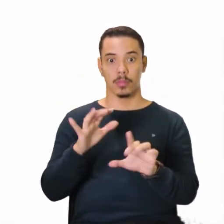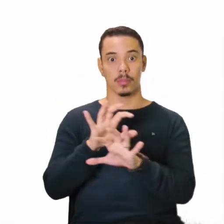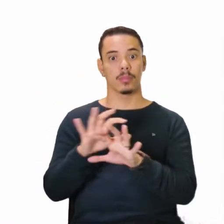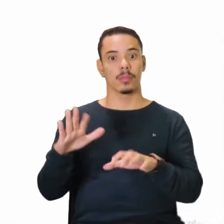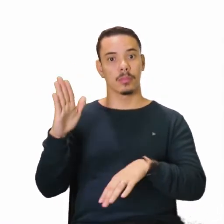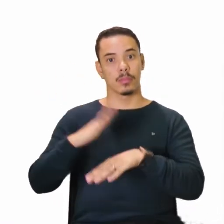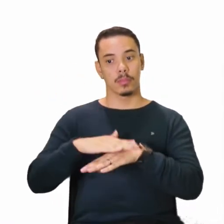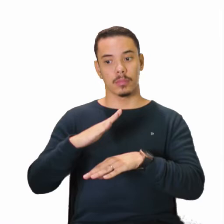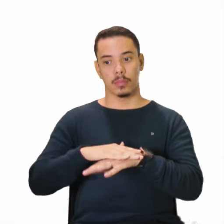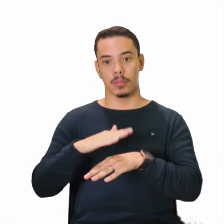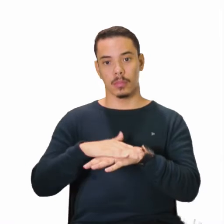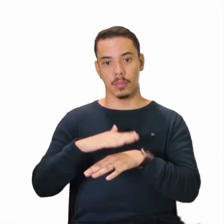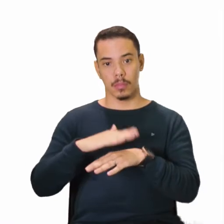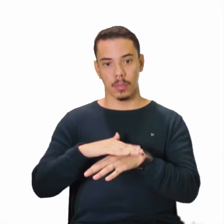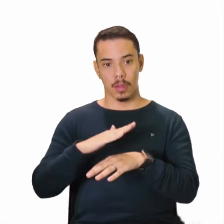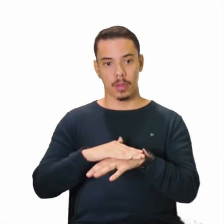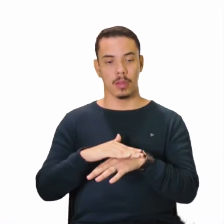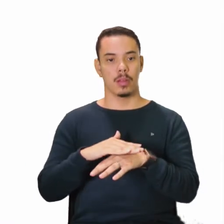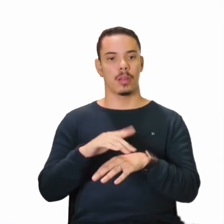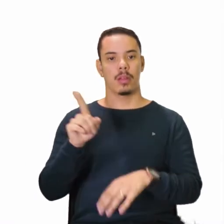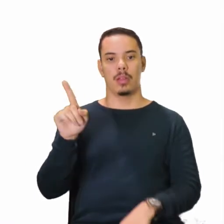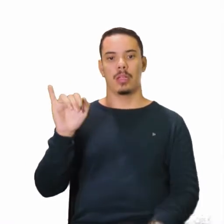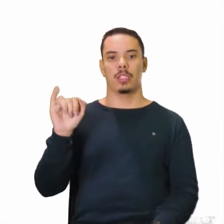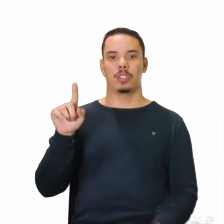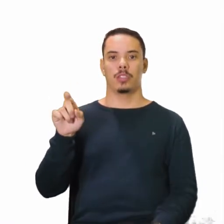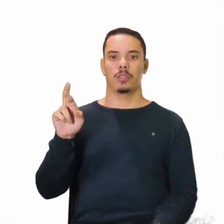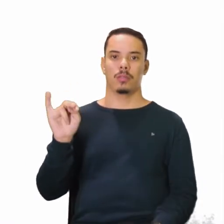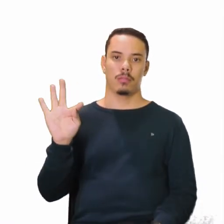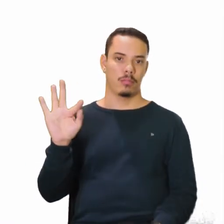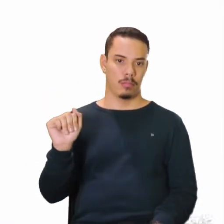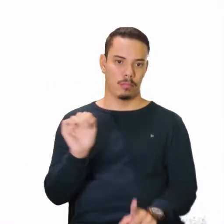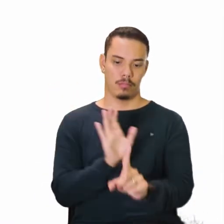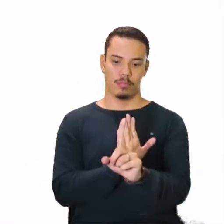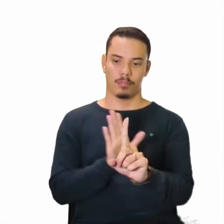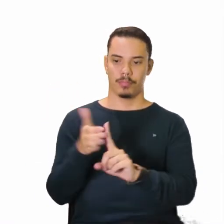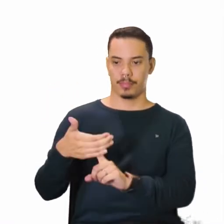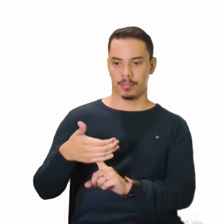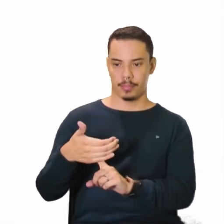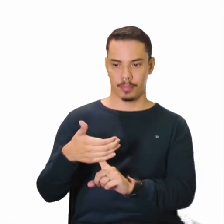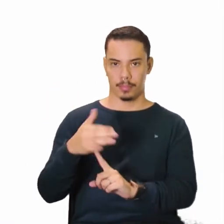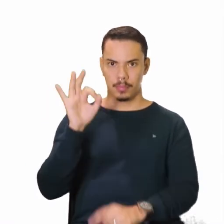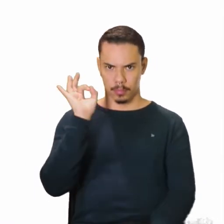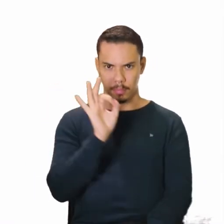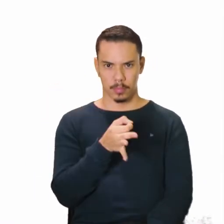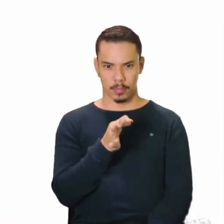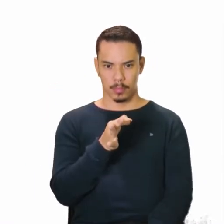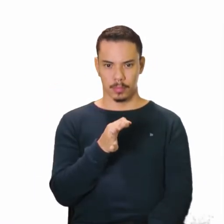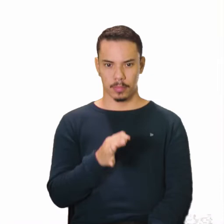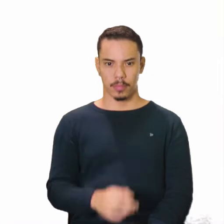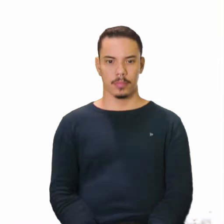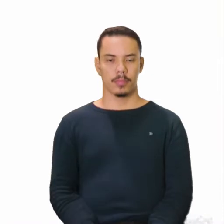automaticamente, esta aqui é a indireta. Beleza.